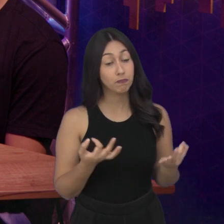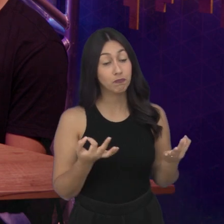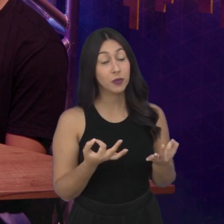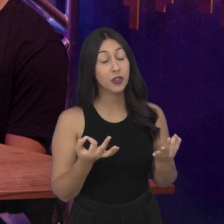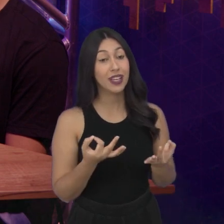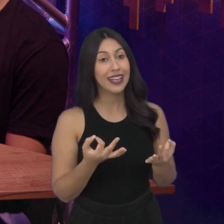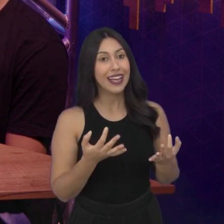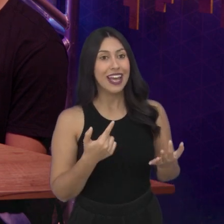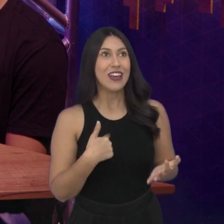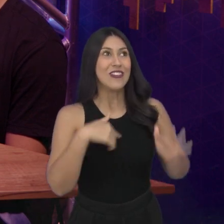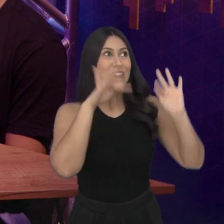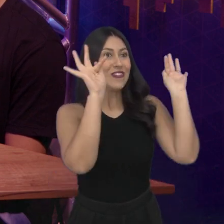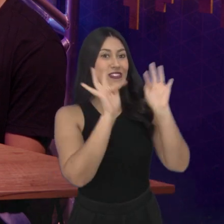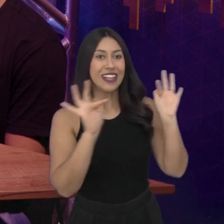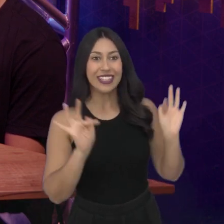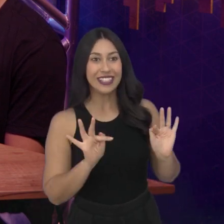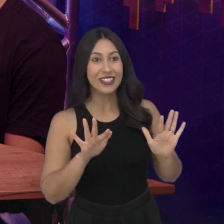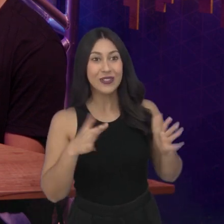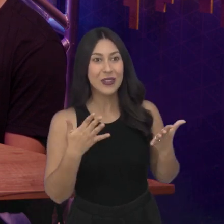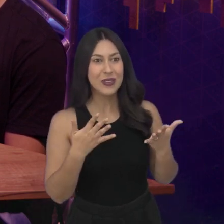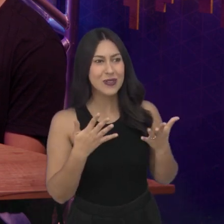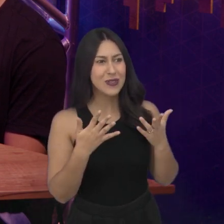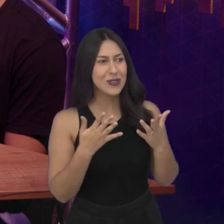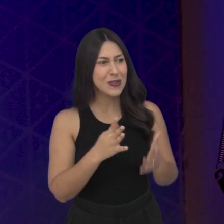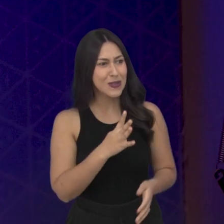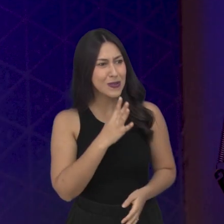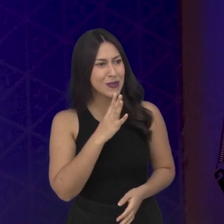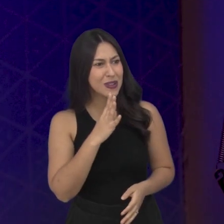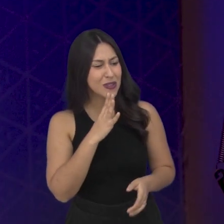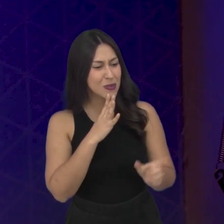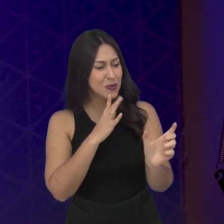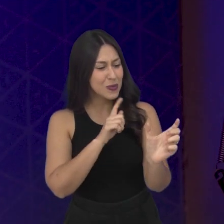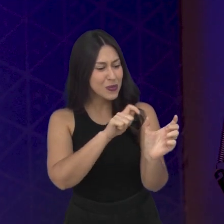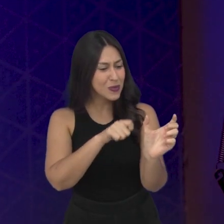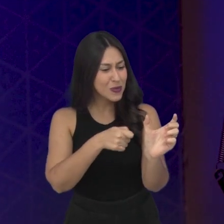Eu fico tão feliz quando eu acho algum termo, alguma coisa,